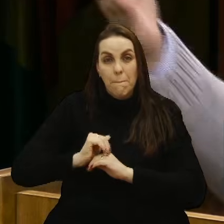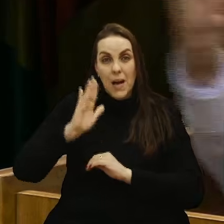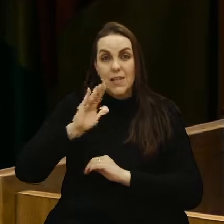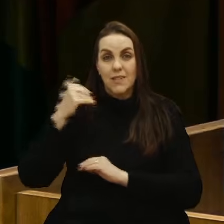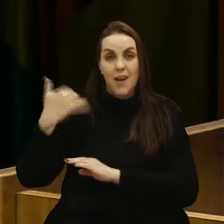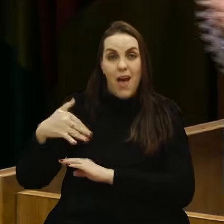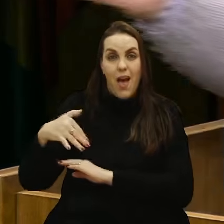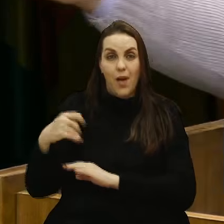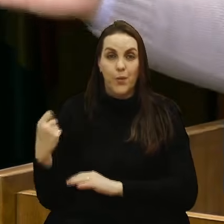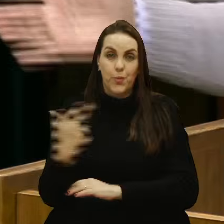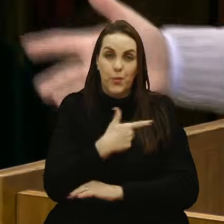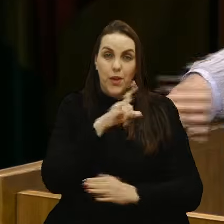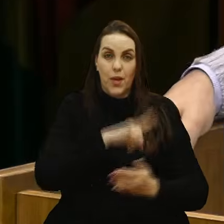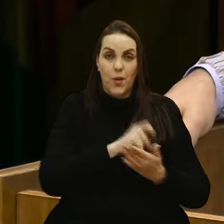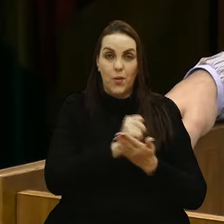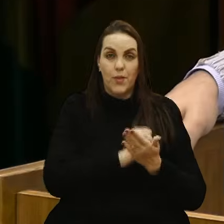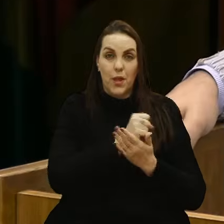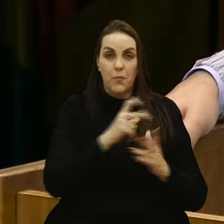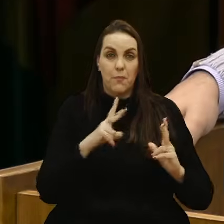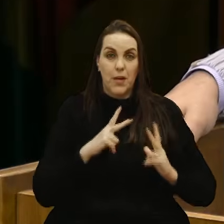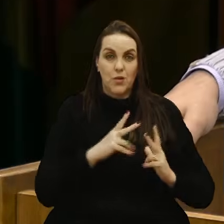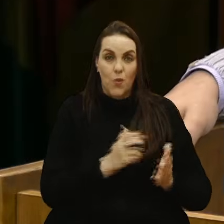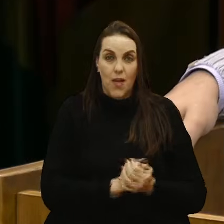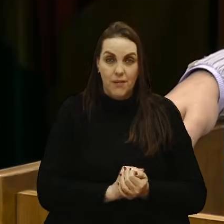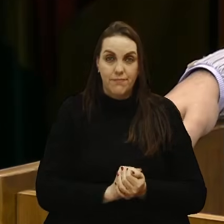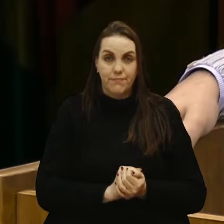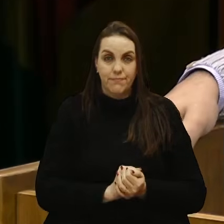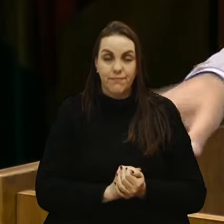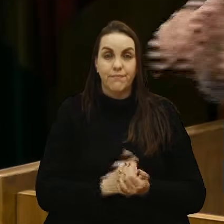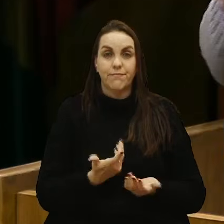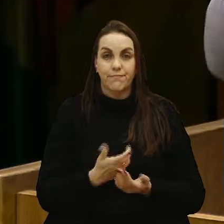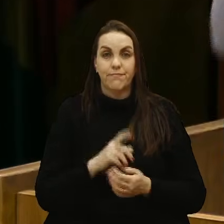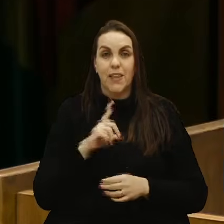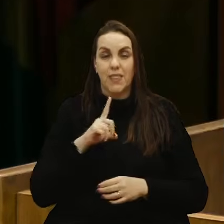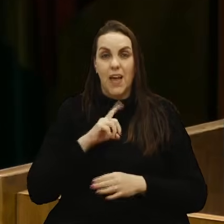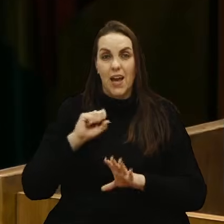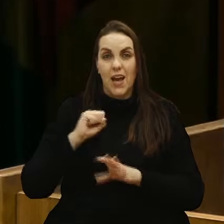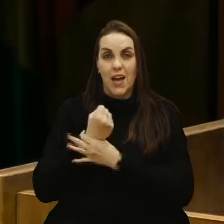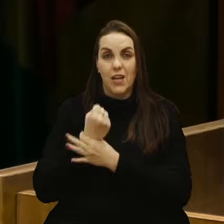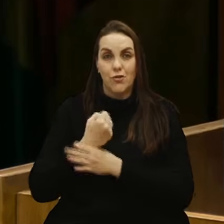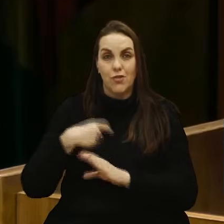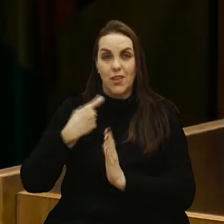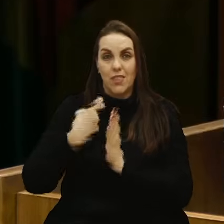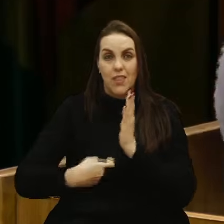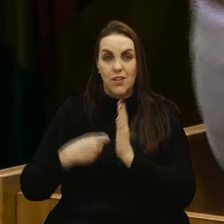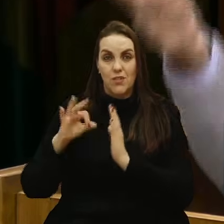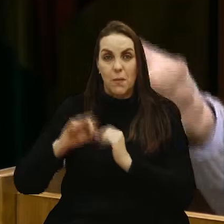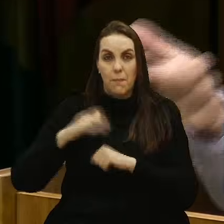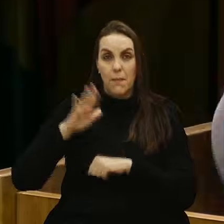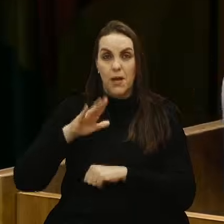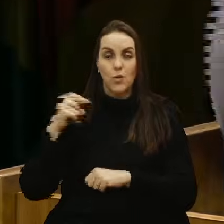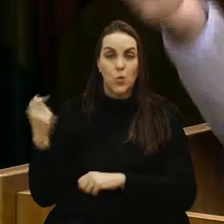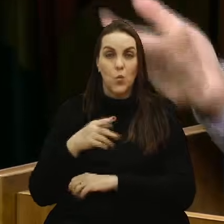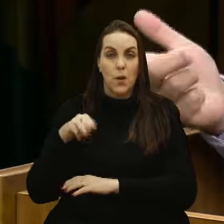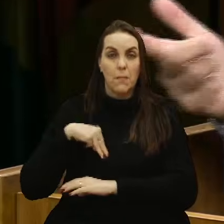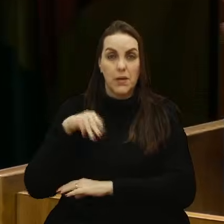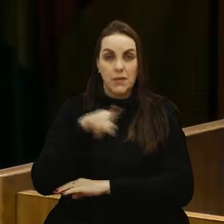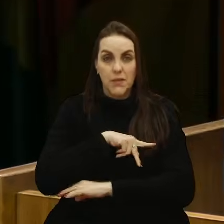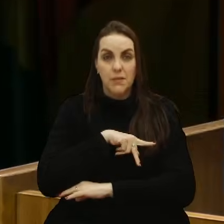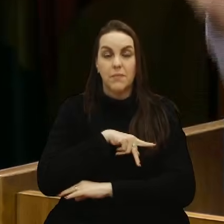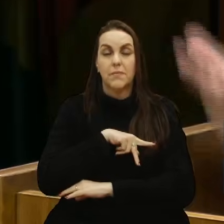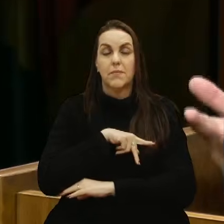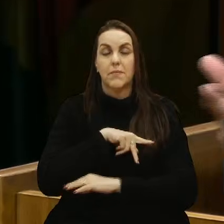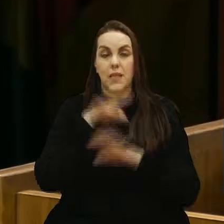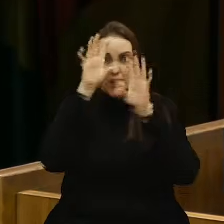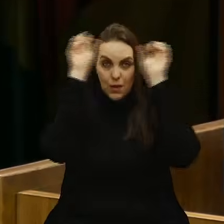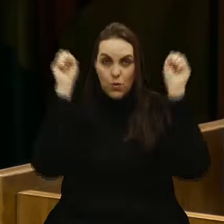a base da iniciativa privada, garantindo uma taxa maior que o Ministério Público, o Tribunal de